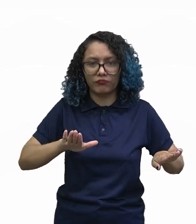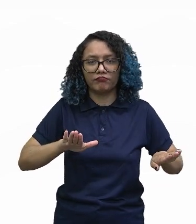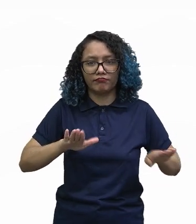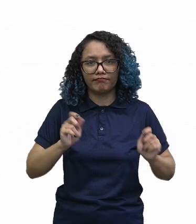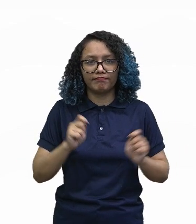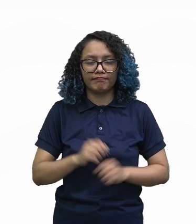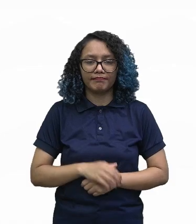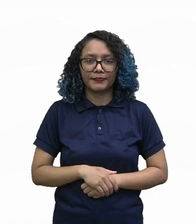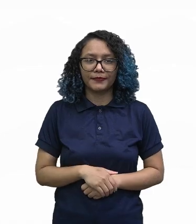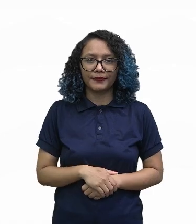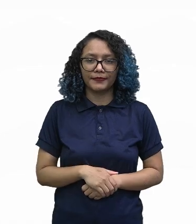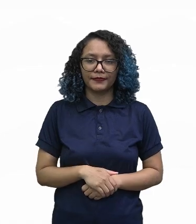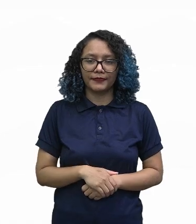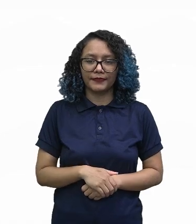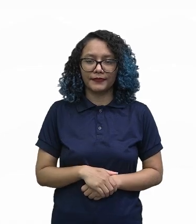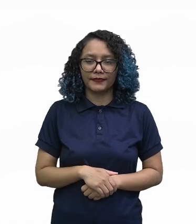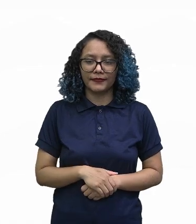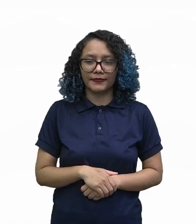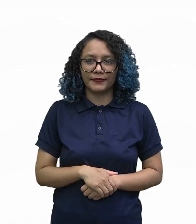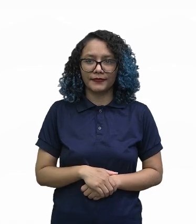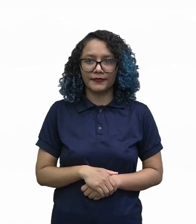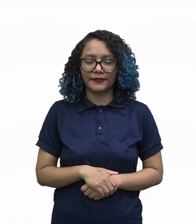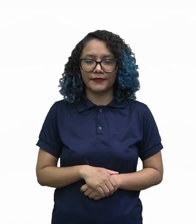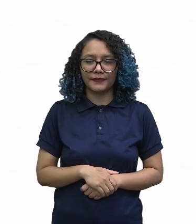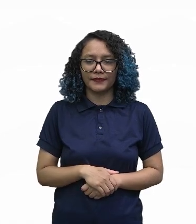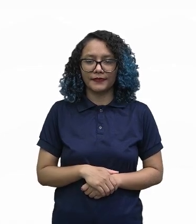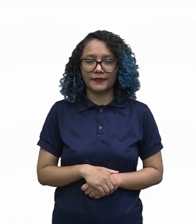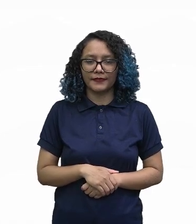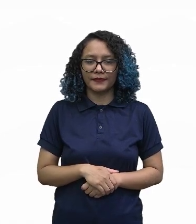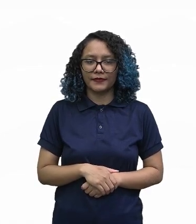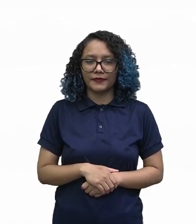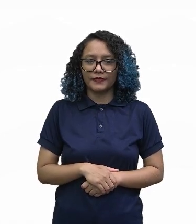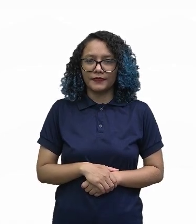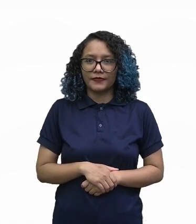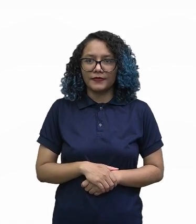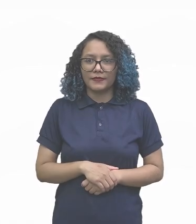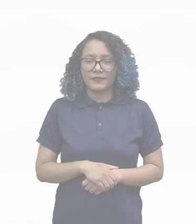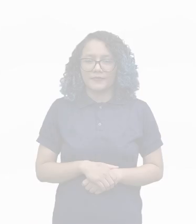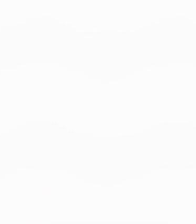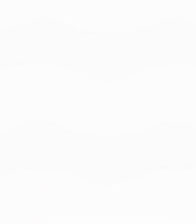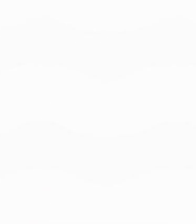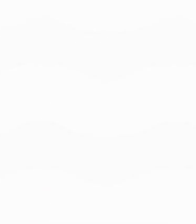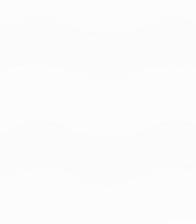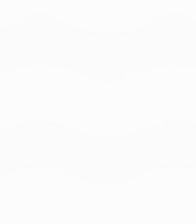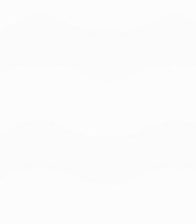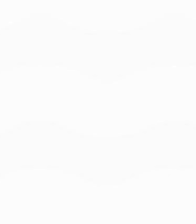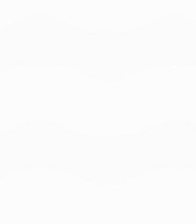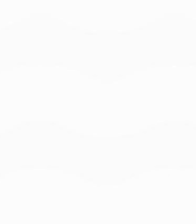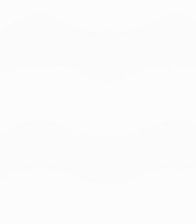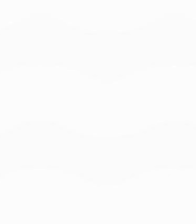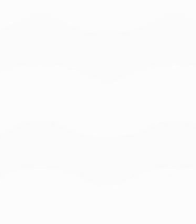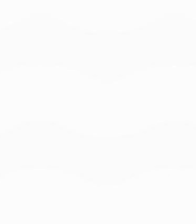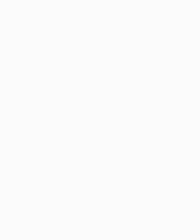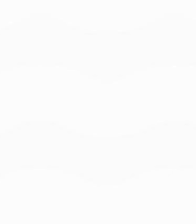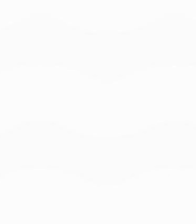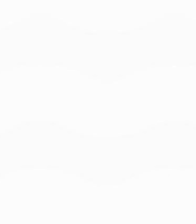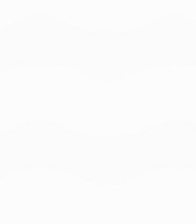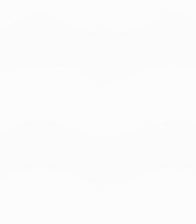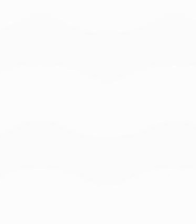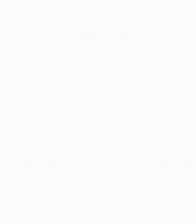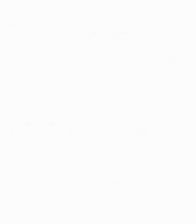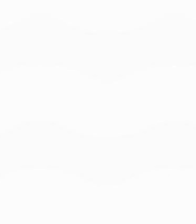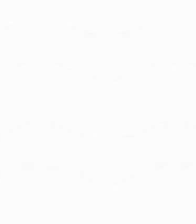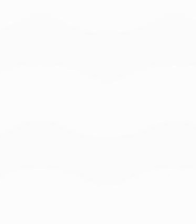brasileiro. E dentro desse processo de abolição, né, de destruição do movimento de Canudos